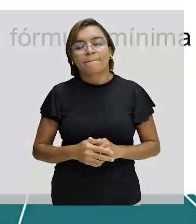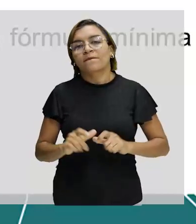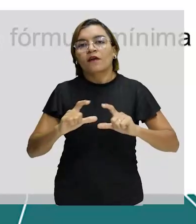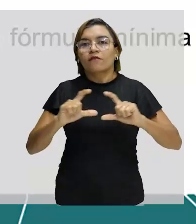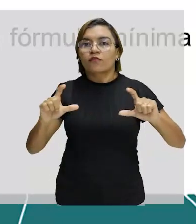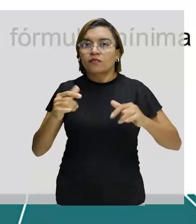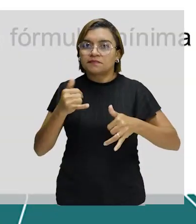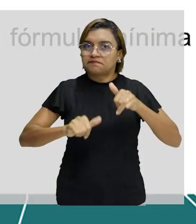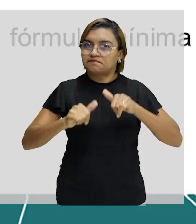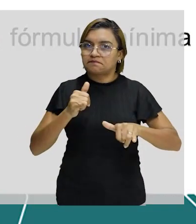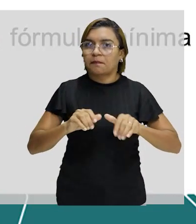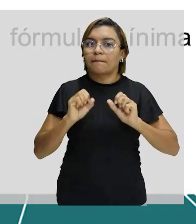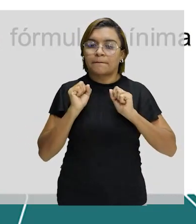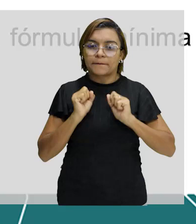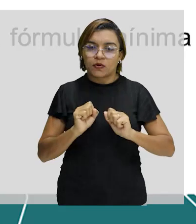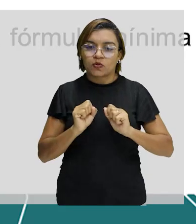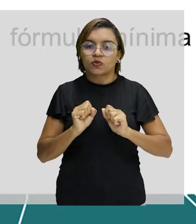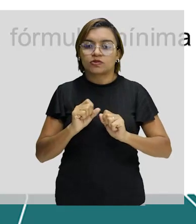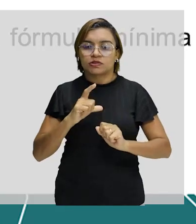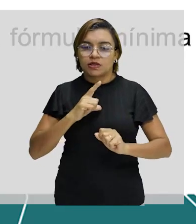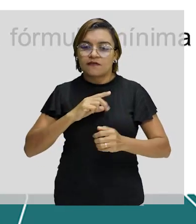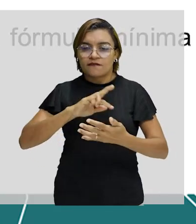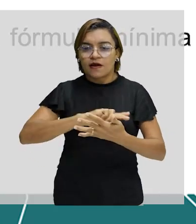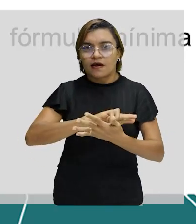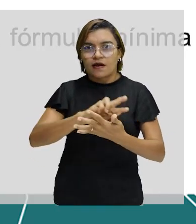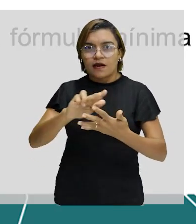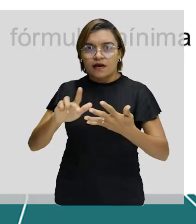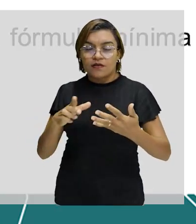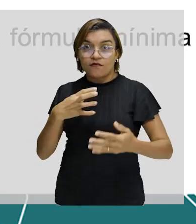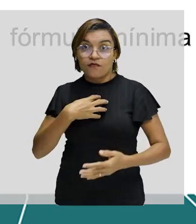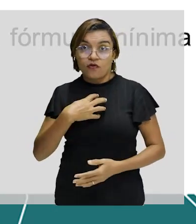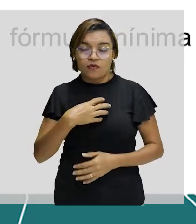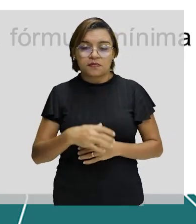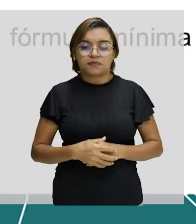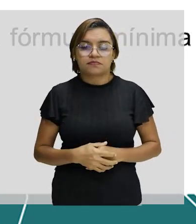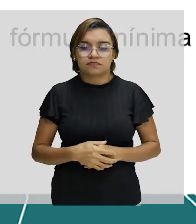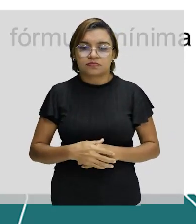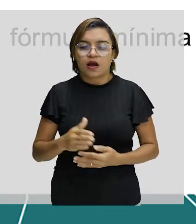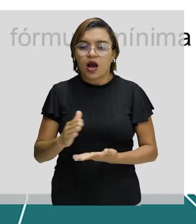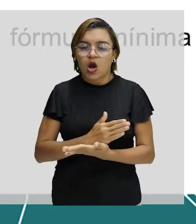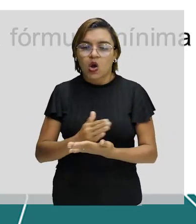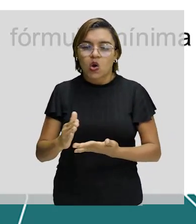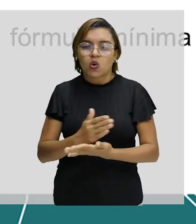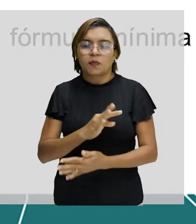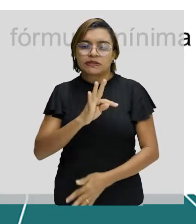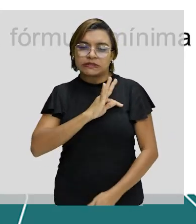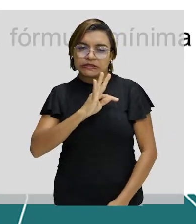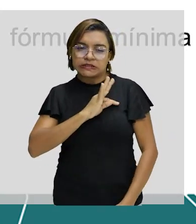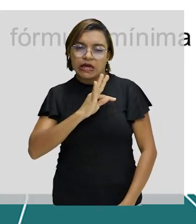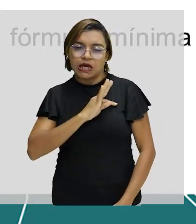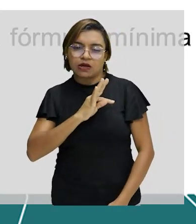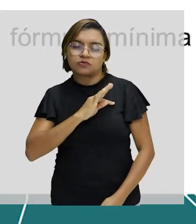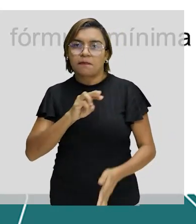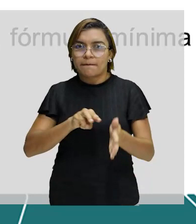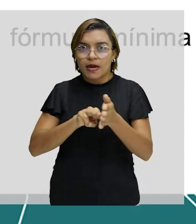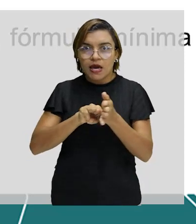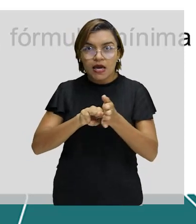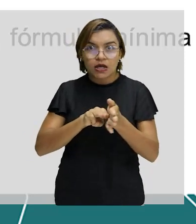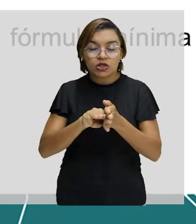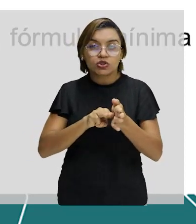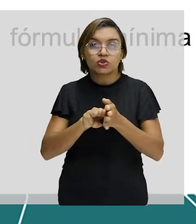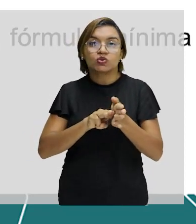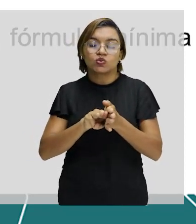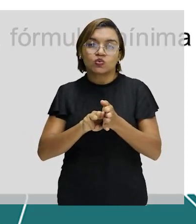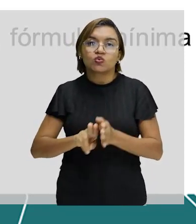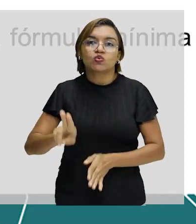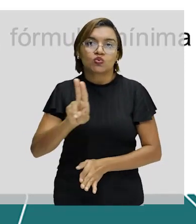fórmula molecular ela pode ser determinada de várias maneiras. Nós vamos ver algumas técnicas ou alguns métodos para a gente